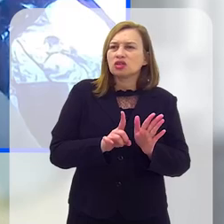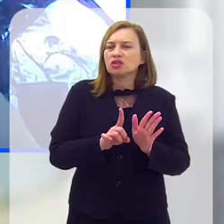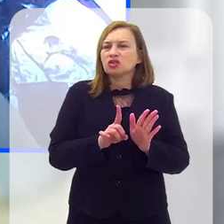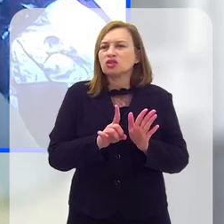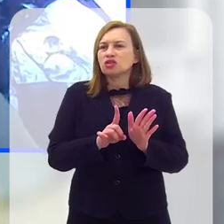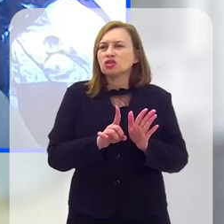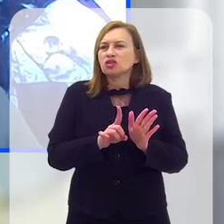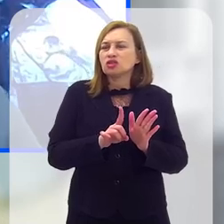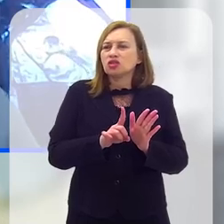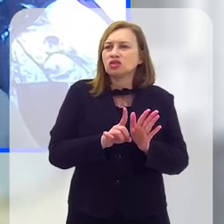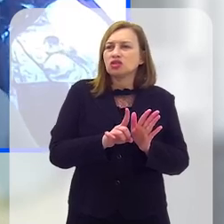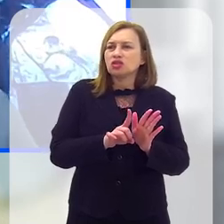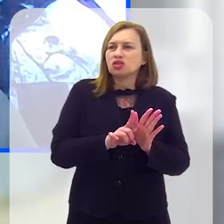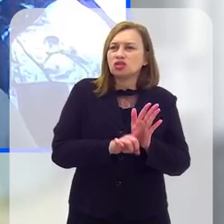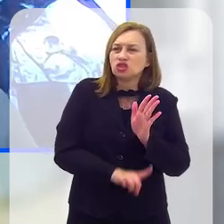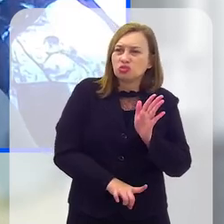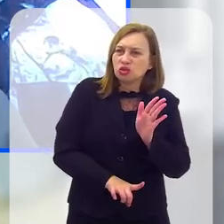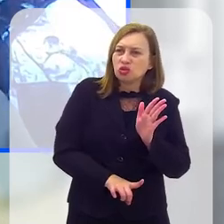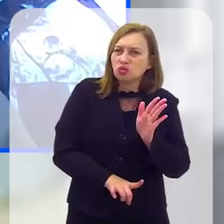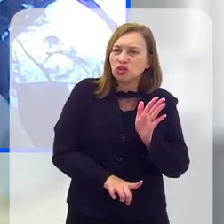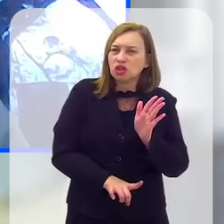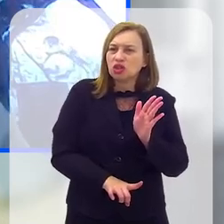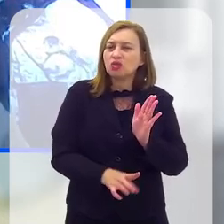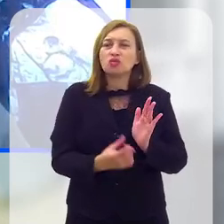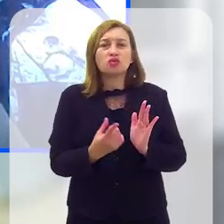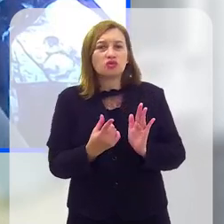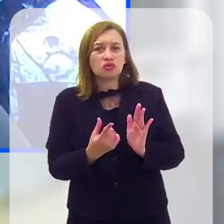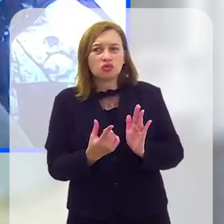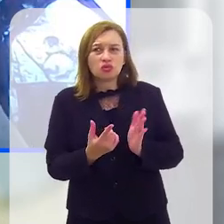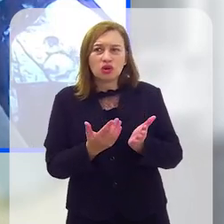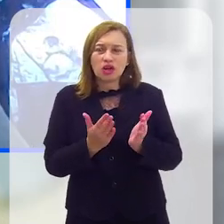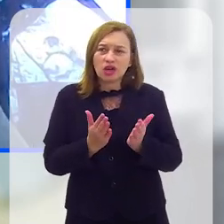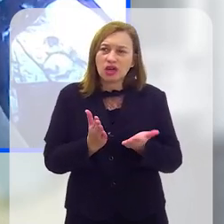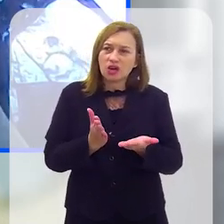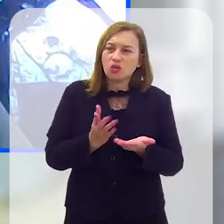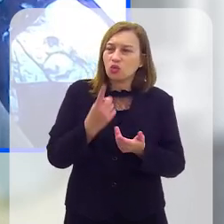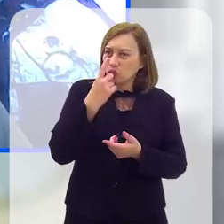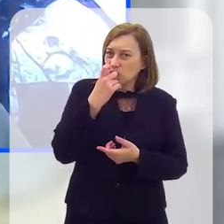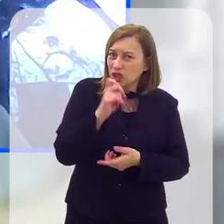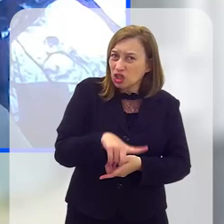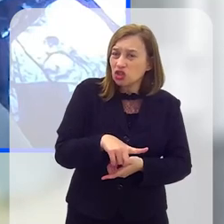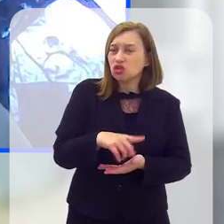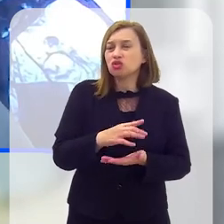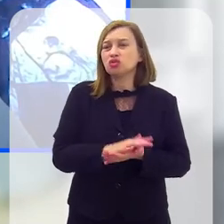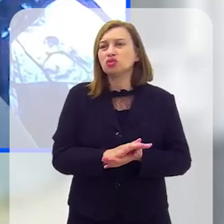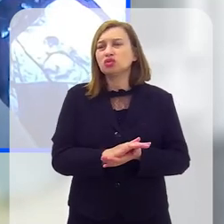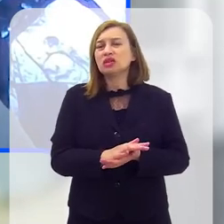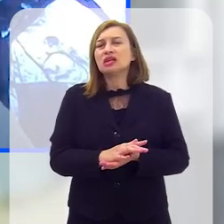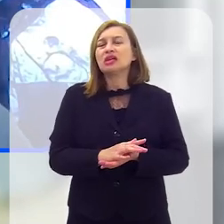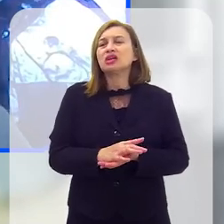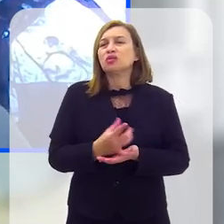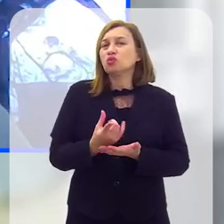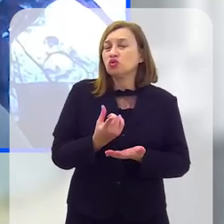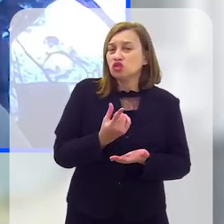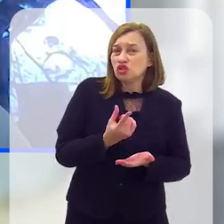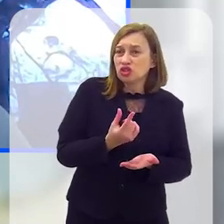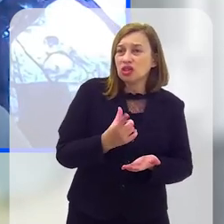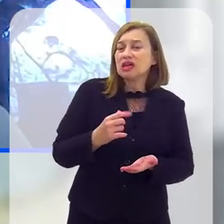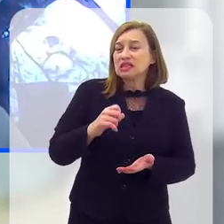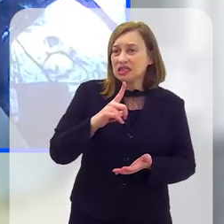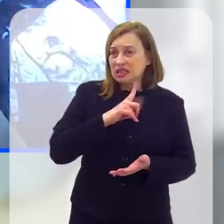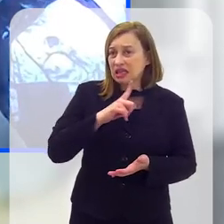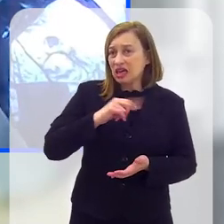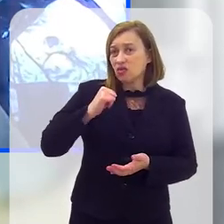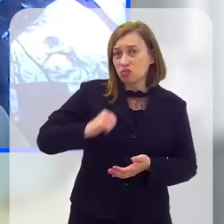a condicionamento adequado do resíduo, da moradia. Então, se ela vai ter ali o seu Bolsa Família, o seu